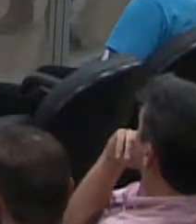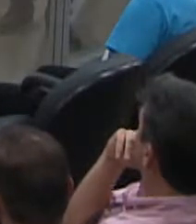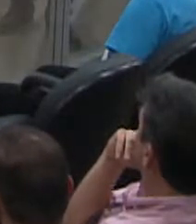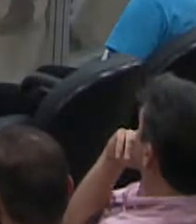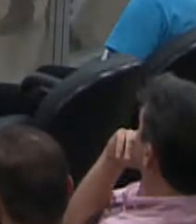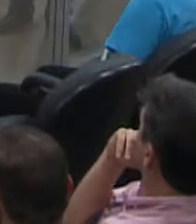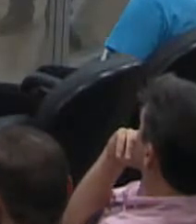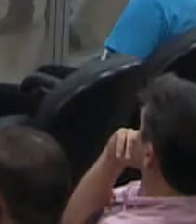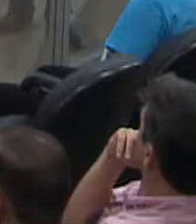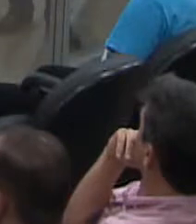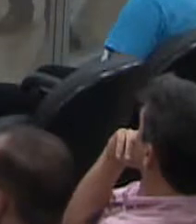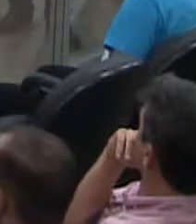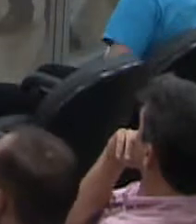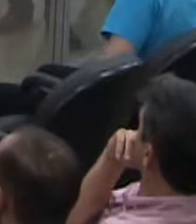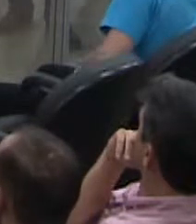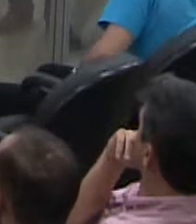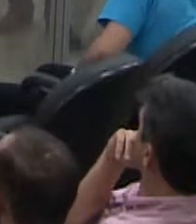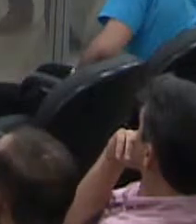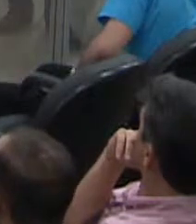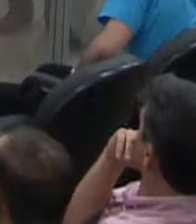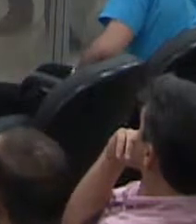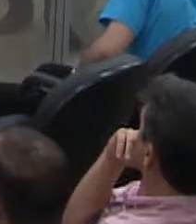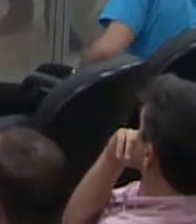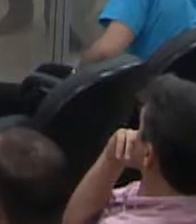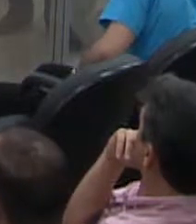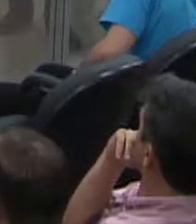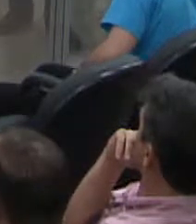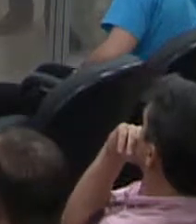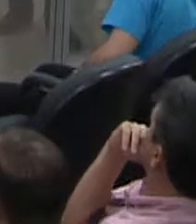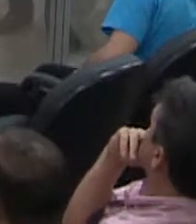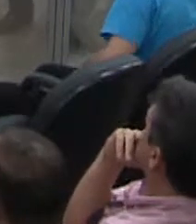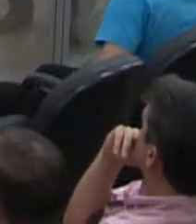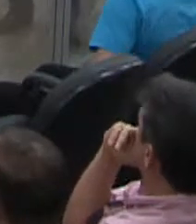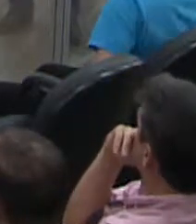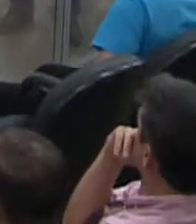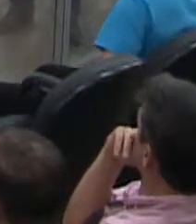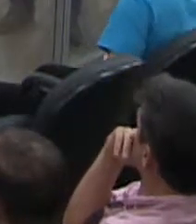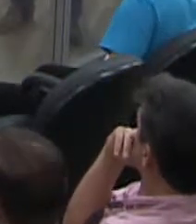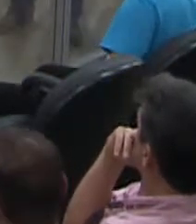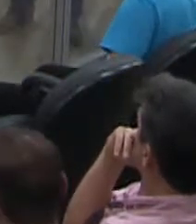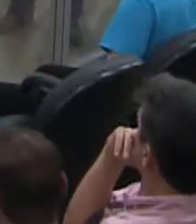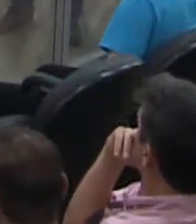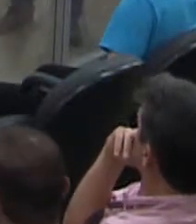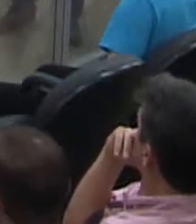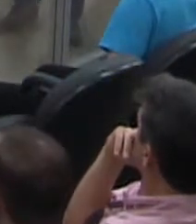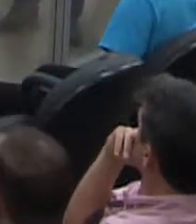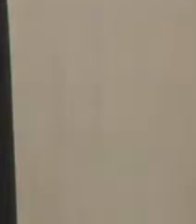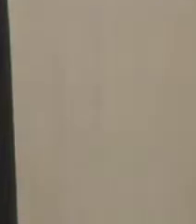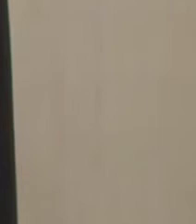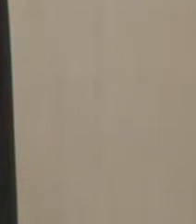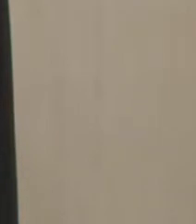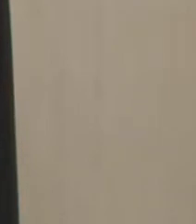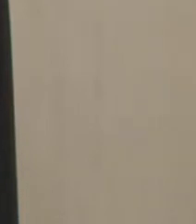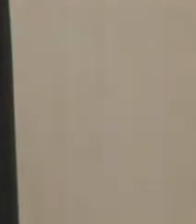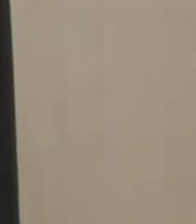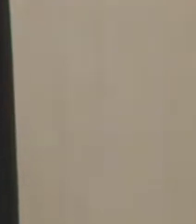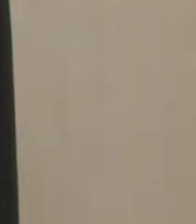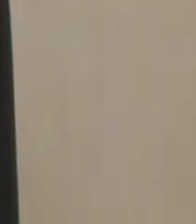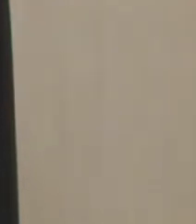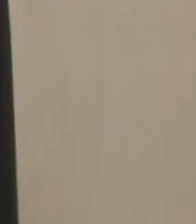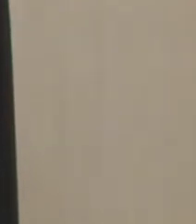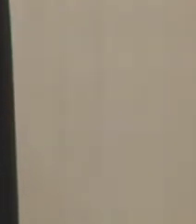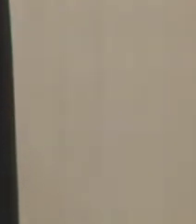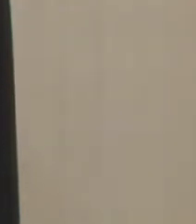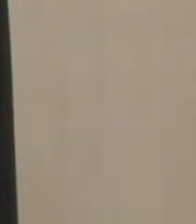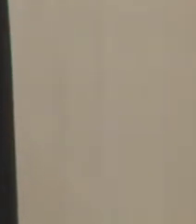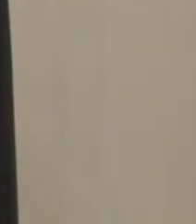por gentileza projeto de lei 7477 autoria do poder executivo emenda autoriza abertura de créditos